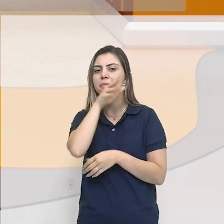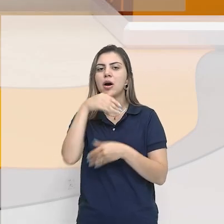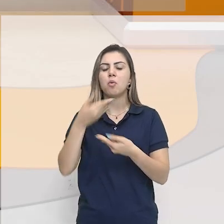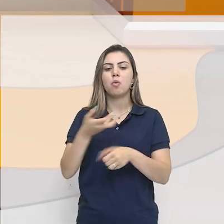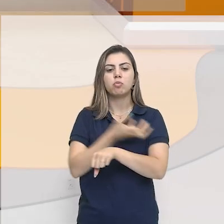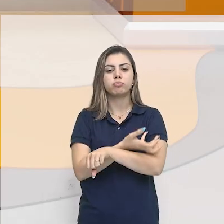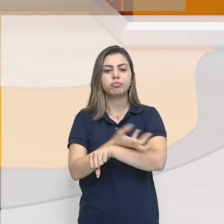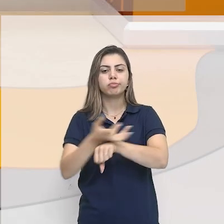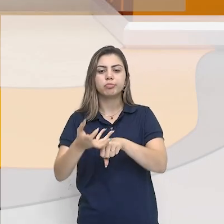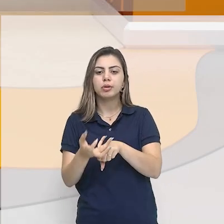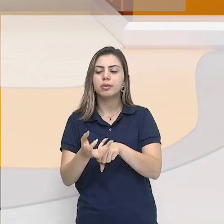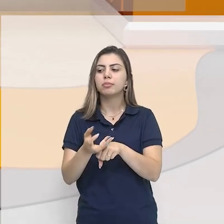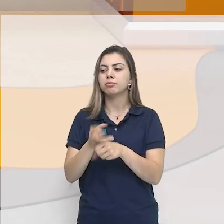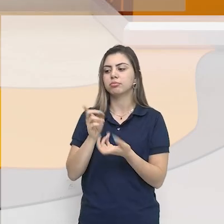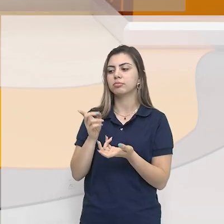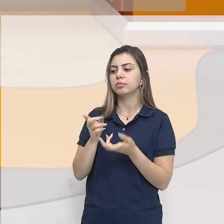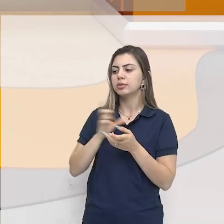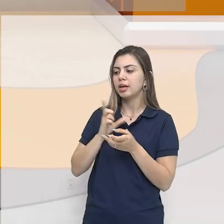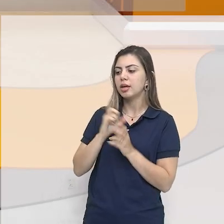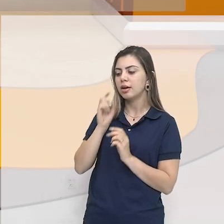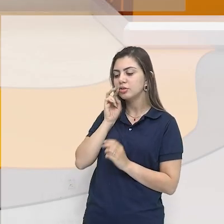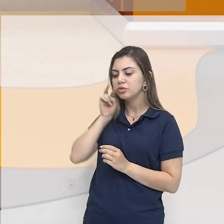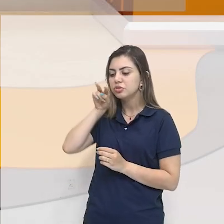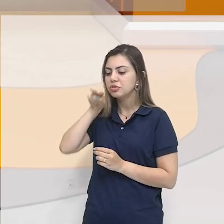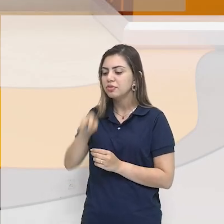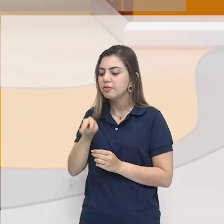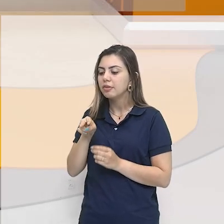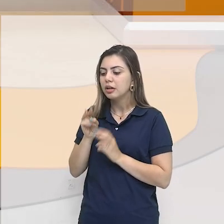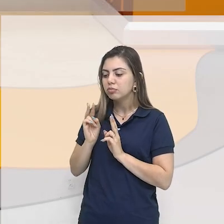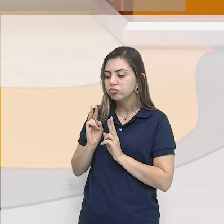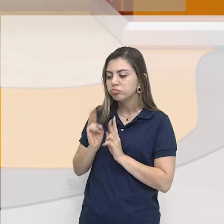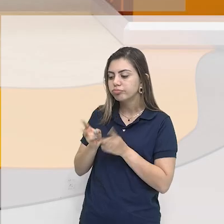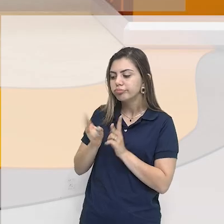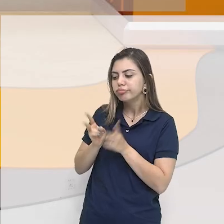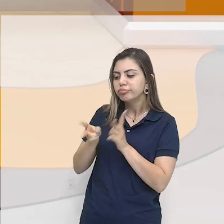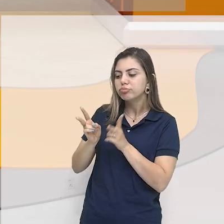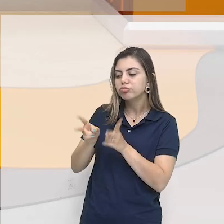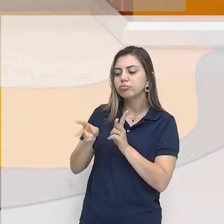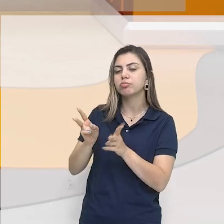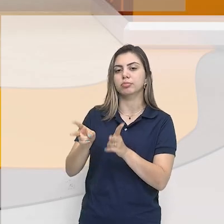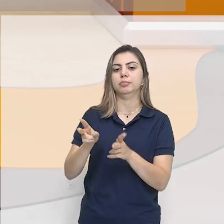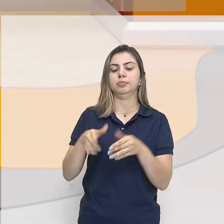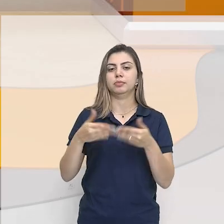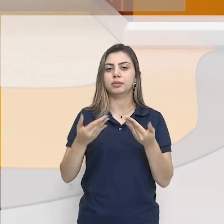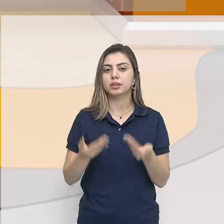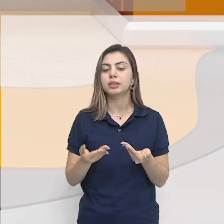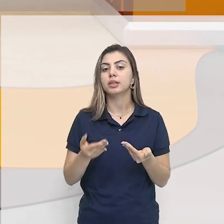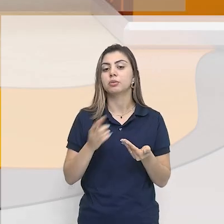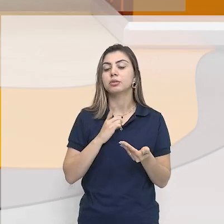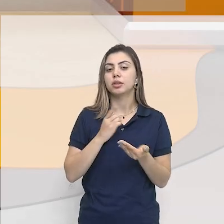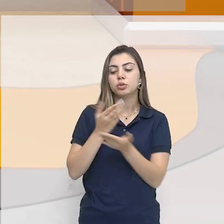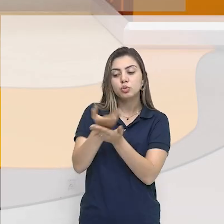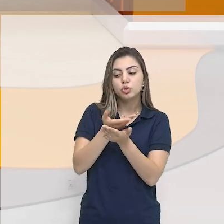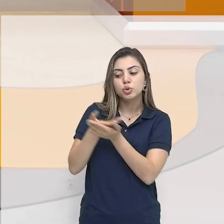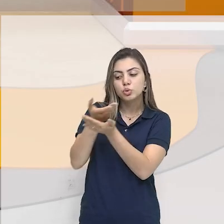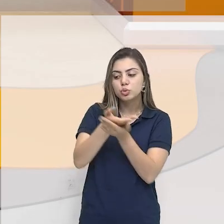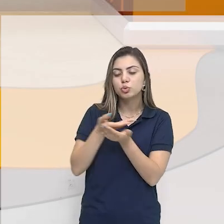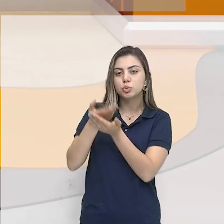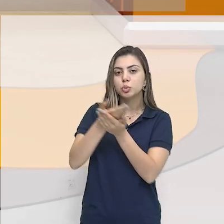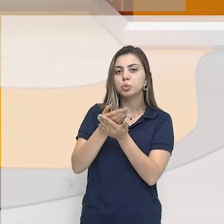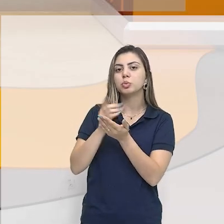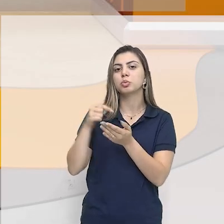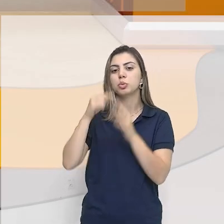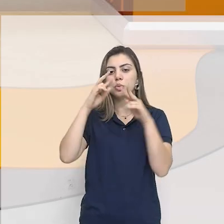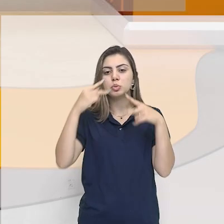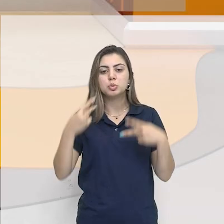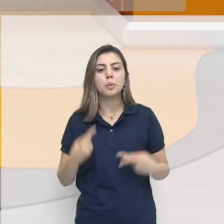se conservaram sem perder as suas características básicas. Pelo estudo dos fósseis humanos,